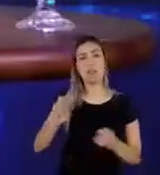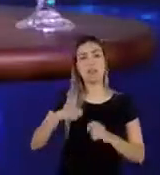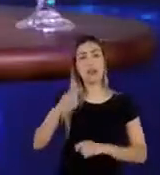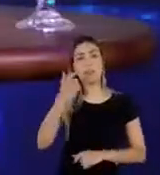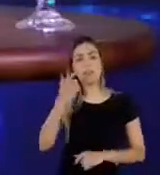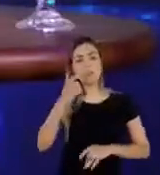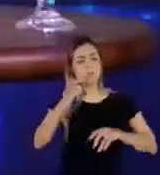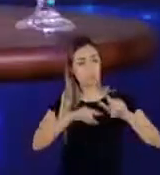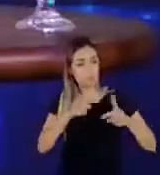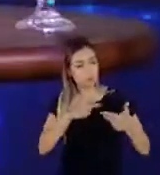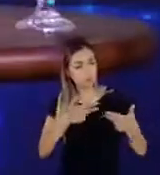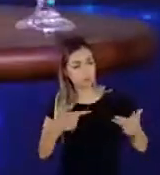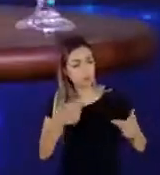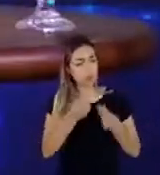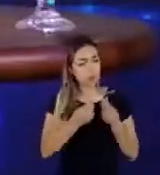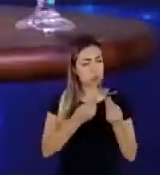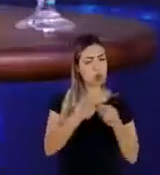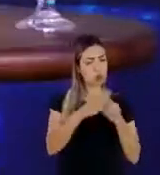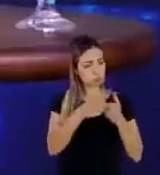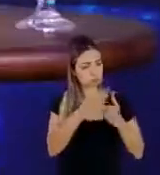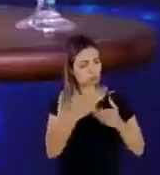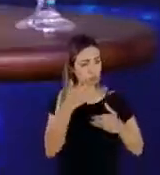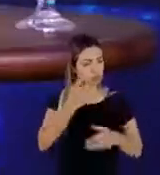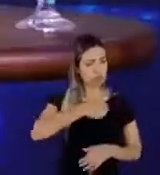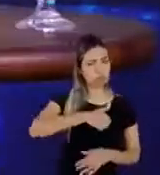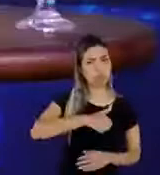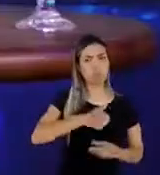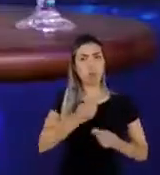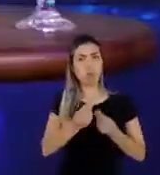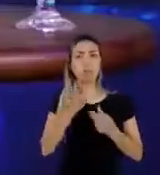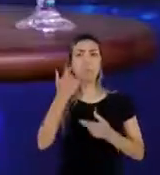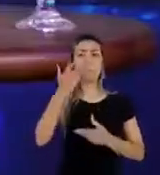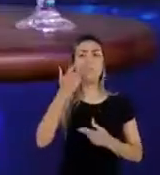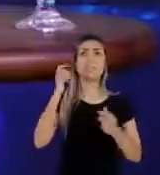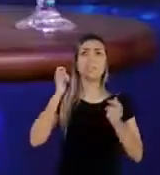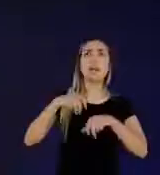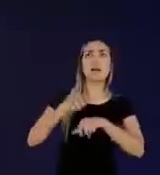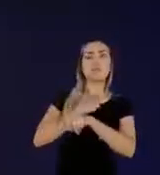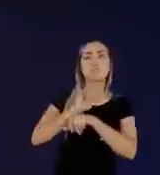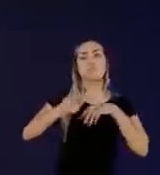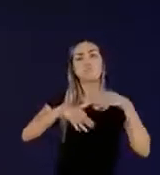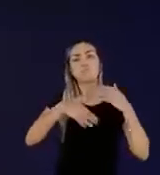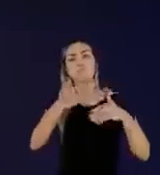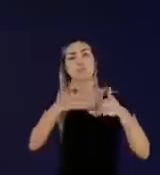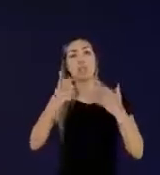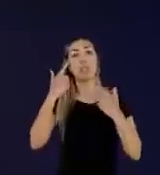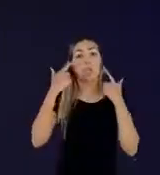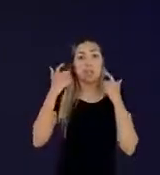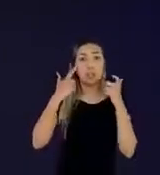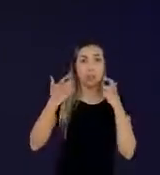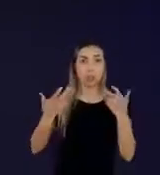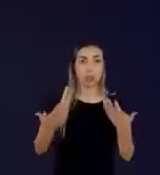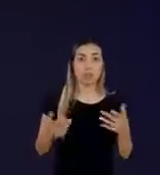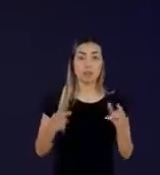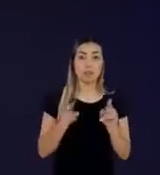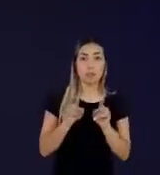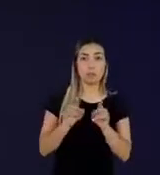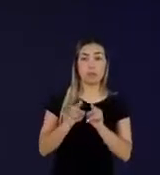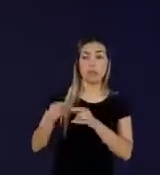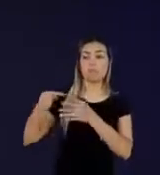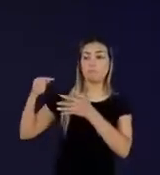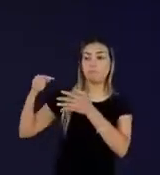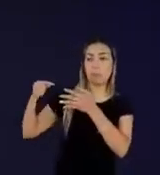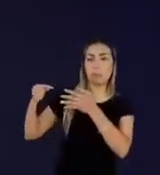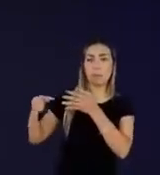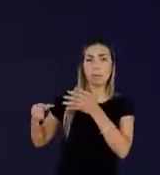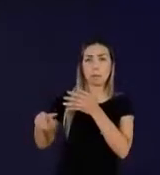produto, do serviço que ele está em desenvolvimento, ou das ideias ainda, e indicadores também associados